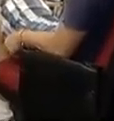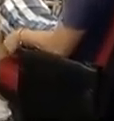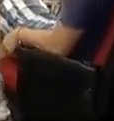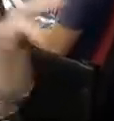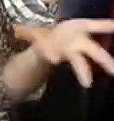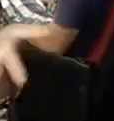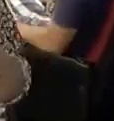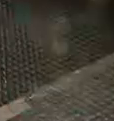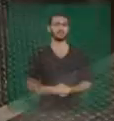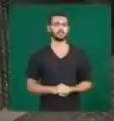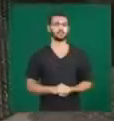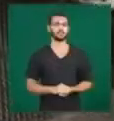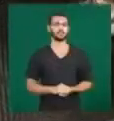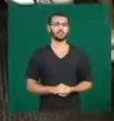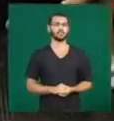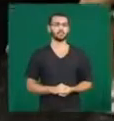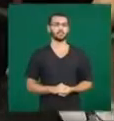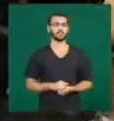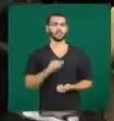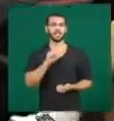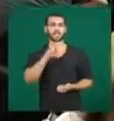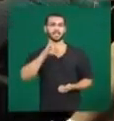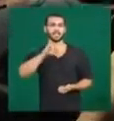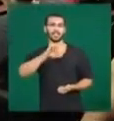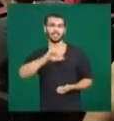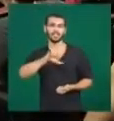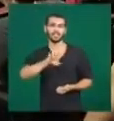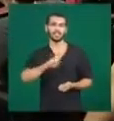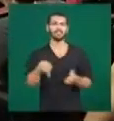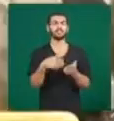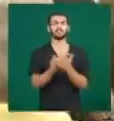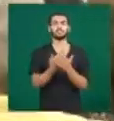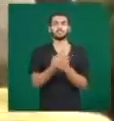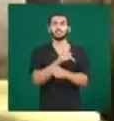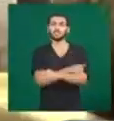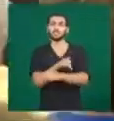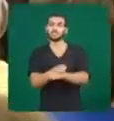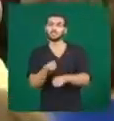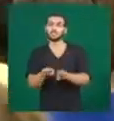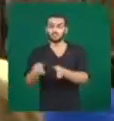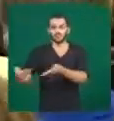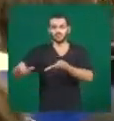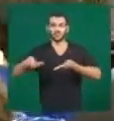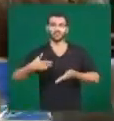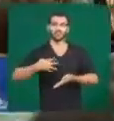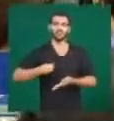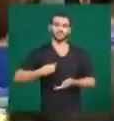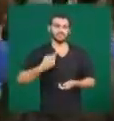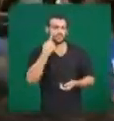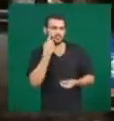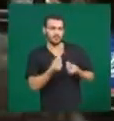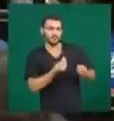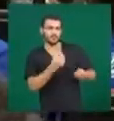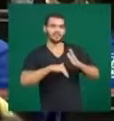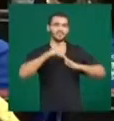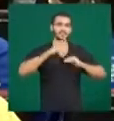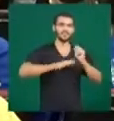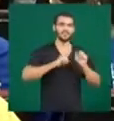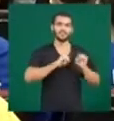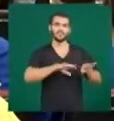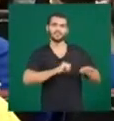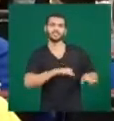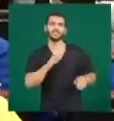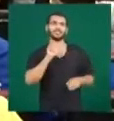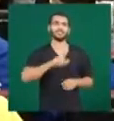língua. Adriele estuda pedagogia na UFO e trouxe até a filha para participar das atividades do Setembro Azul. Trouxe a minha